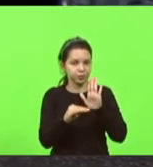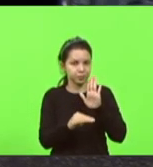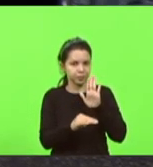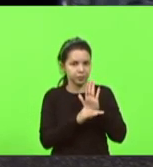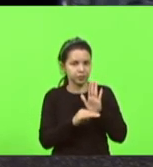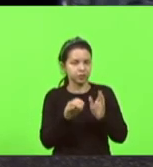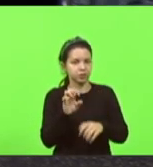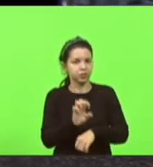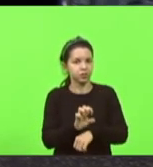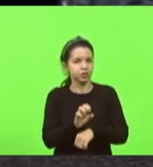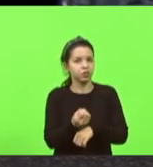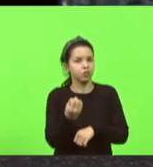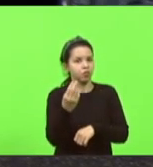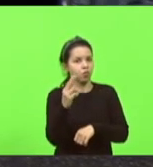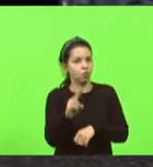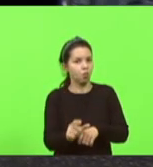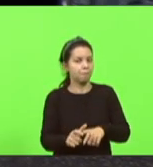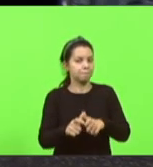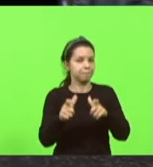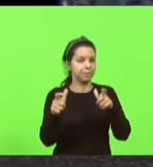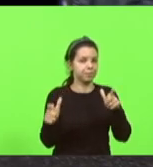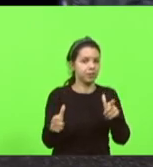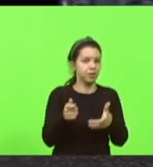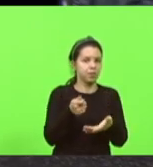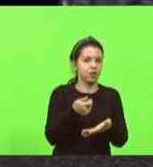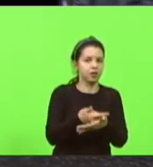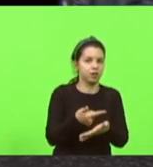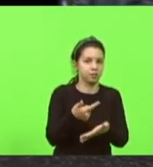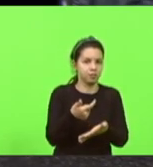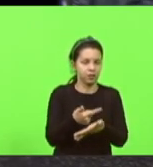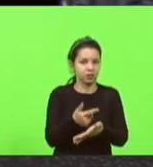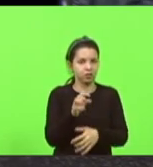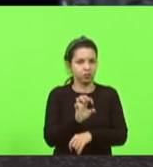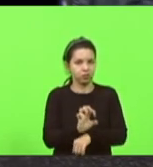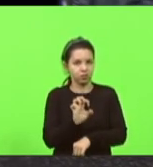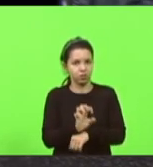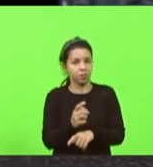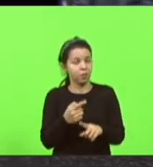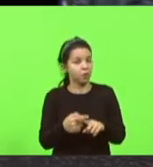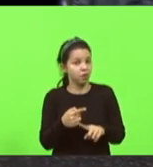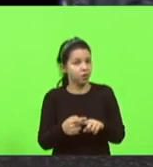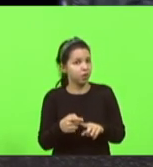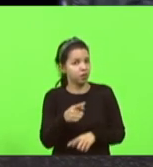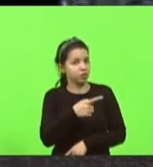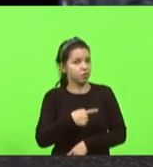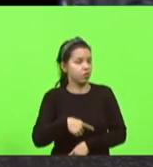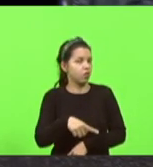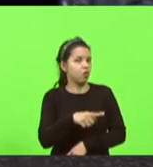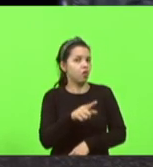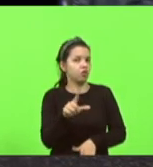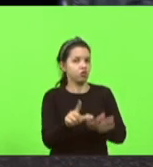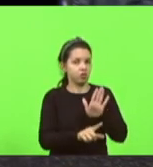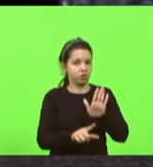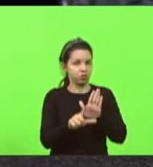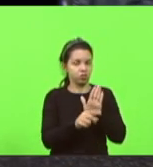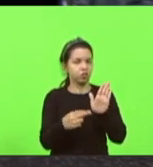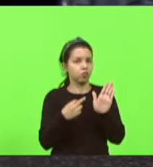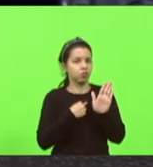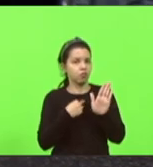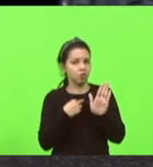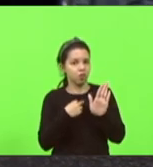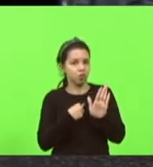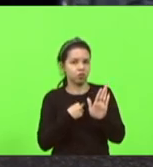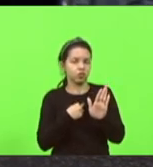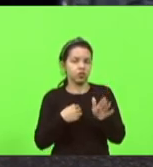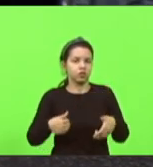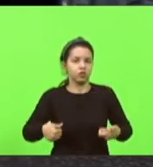ou que amplie pagamentos do Estado. Por quê? Porque nós não podemos legislar sobre custo, sobre as